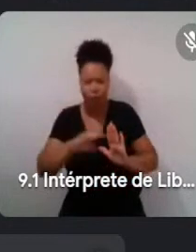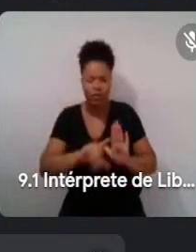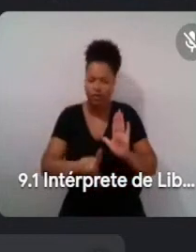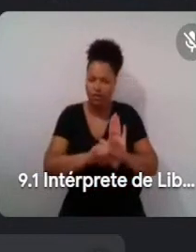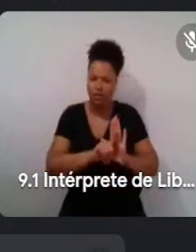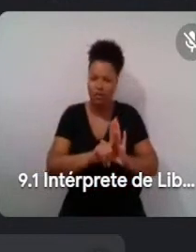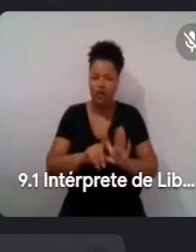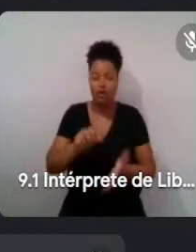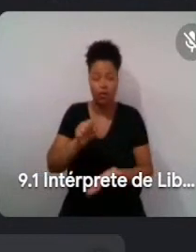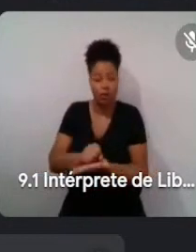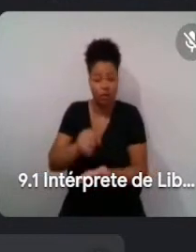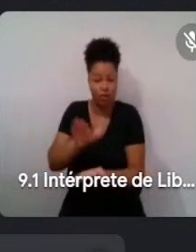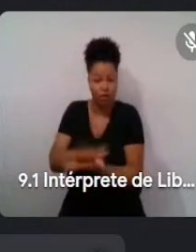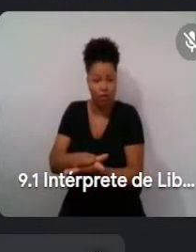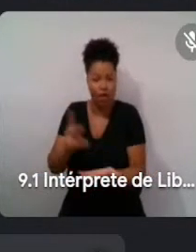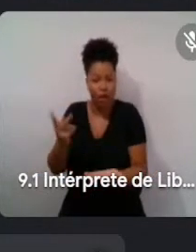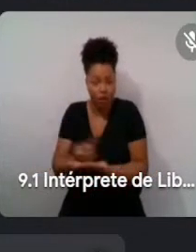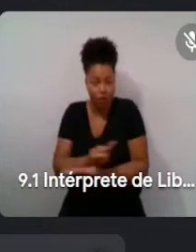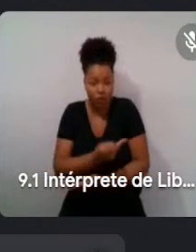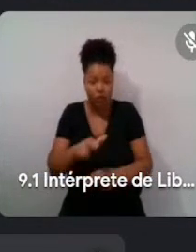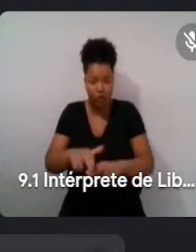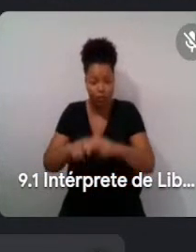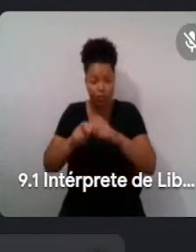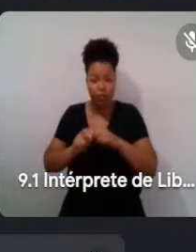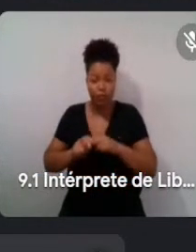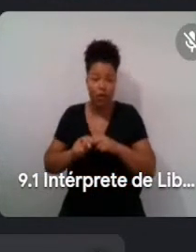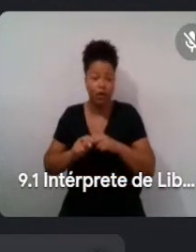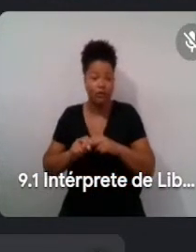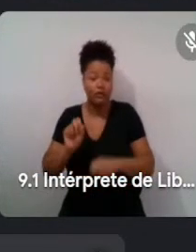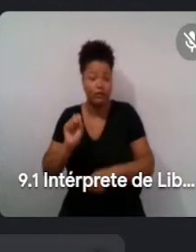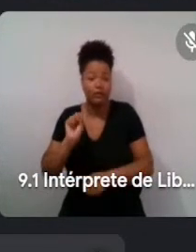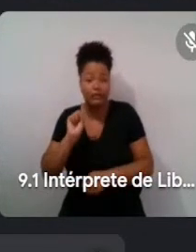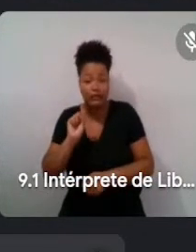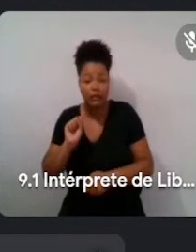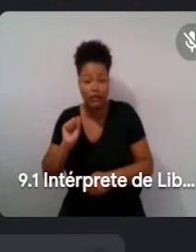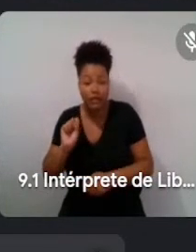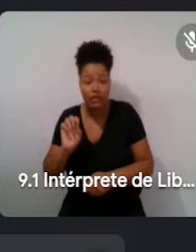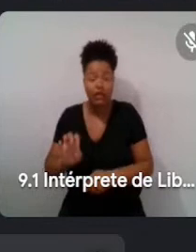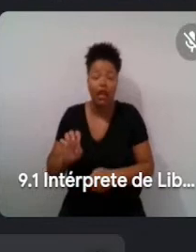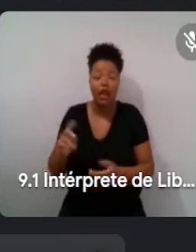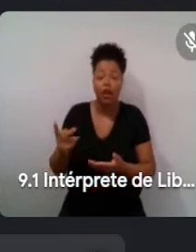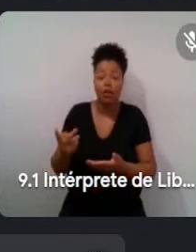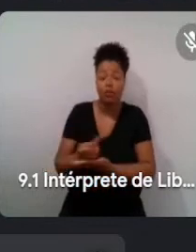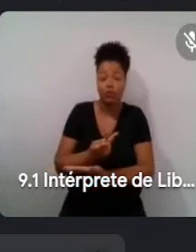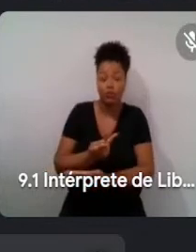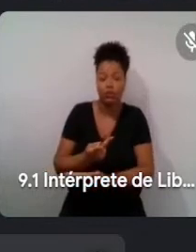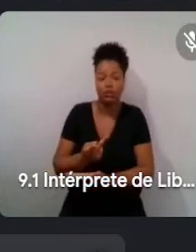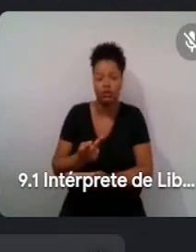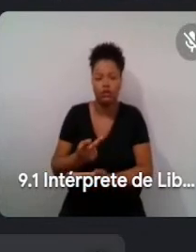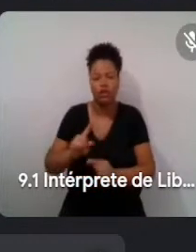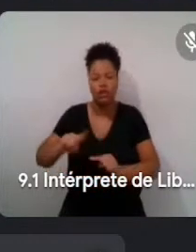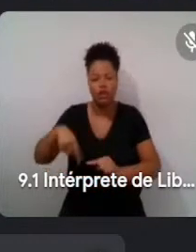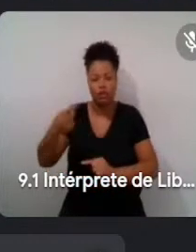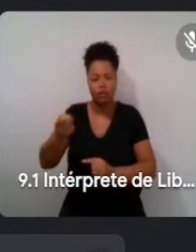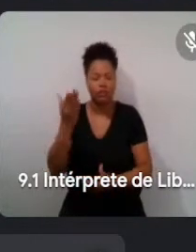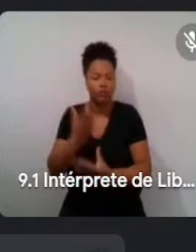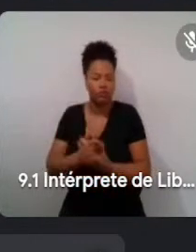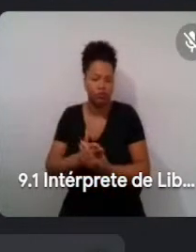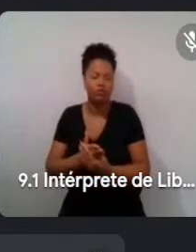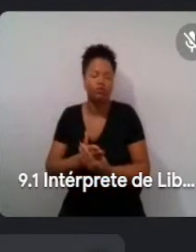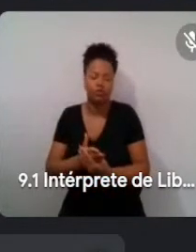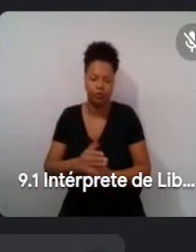multa aplicada se deu em decorrência de supostamente ter veiculado após a citação ou após a intimação da liminar